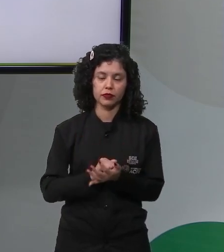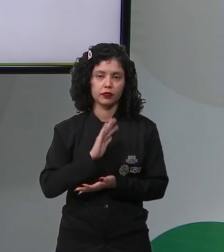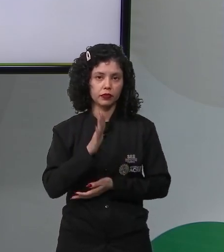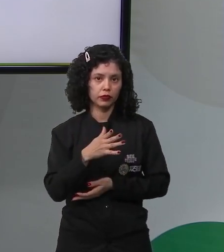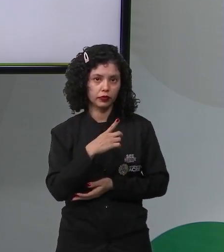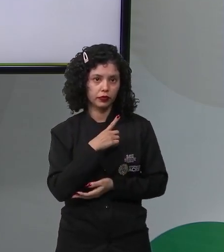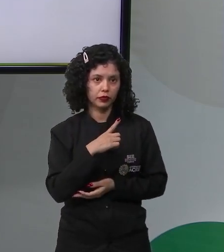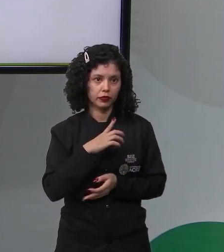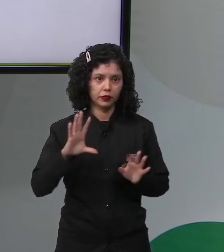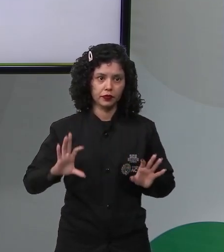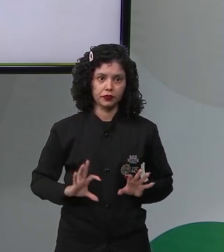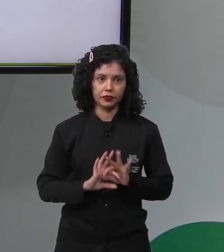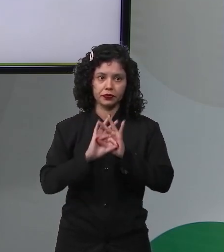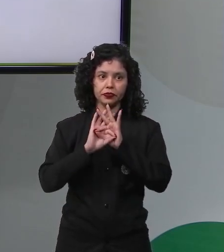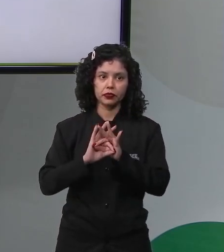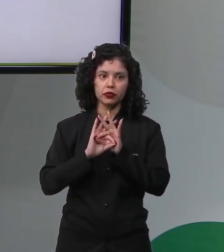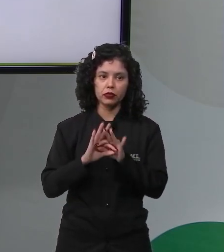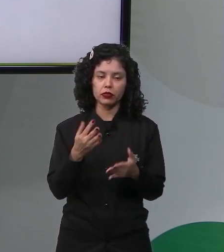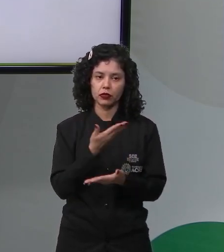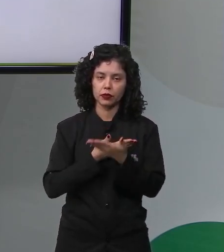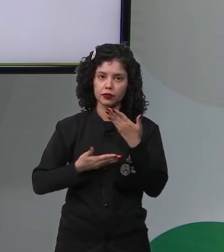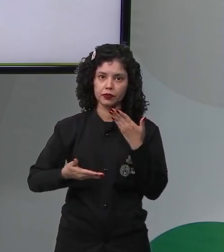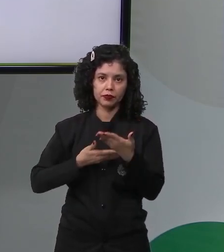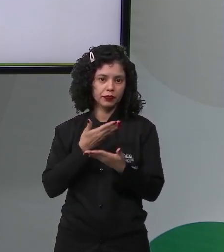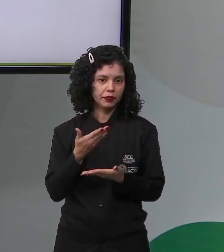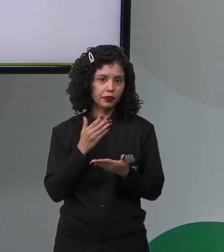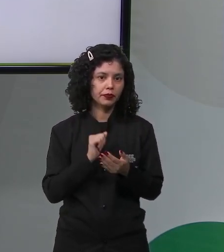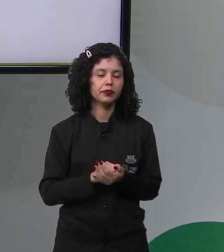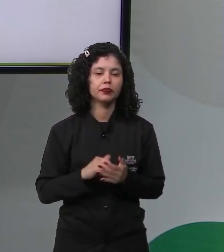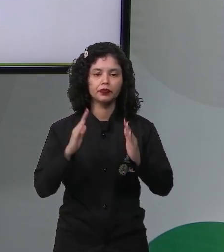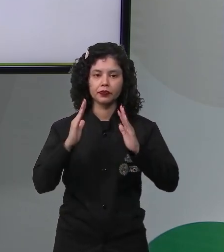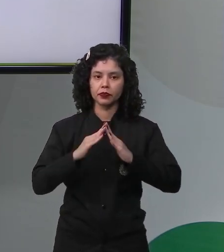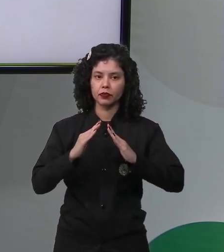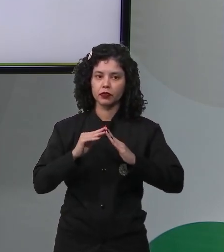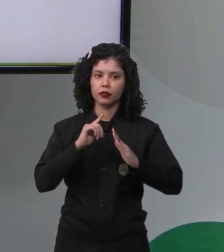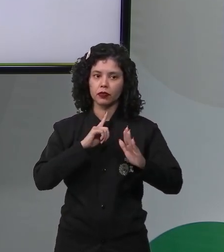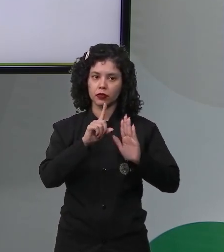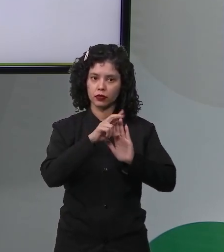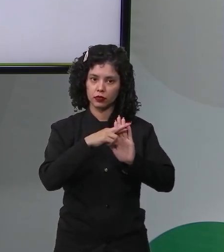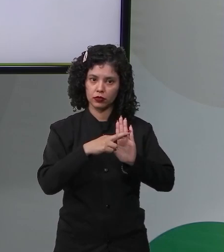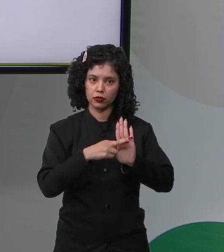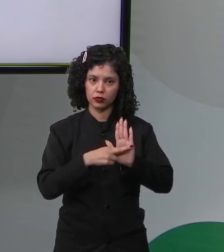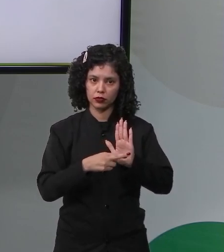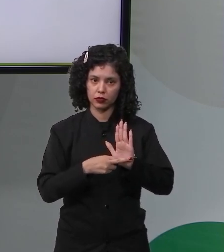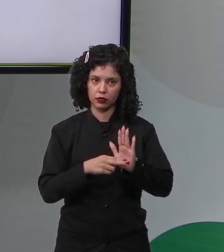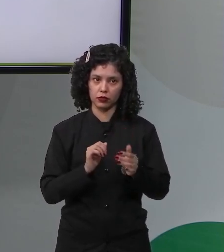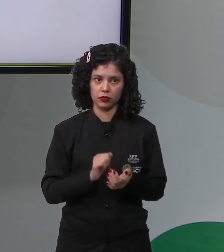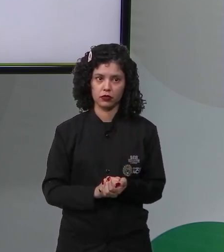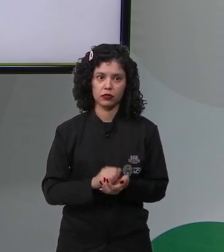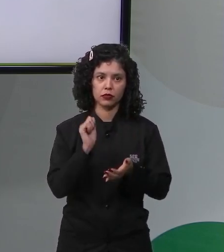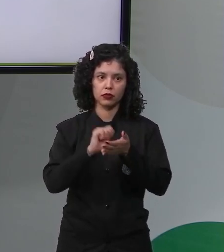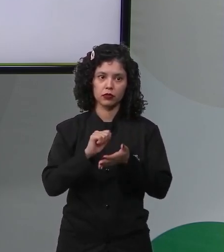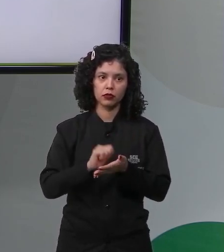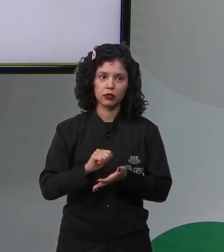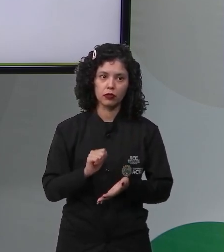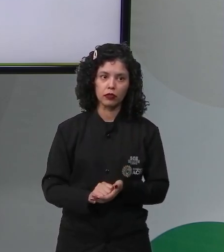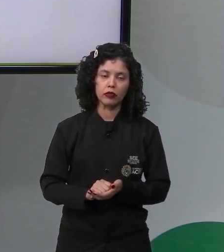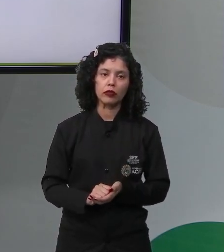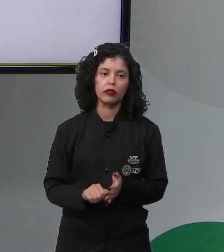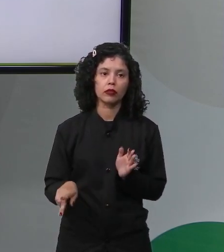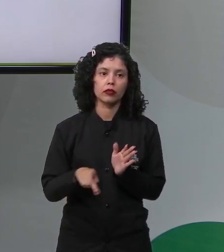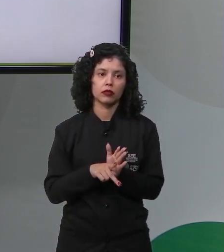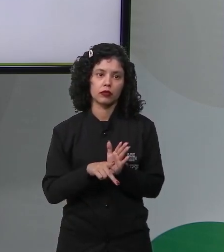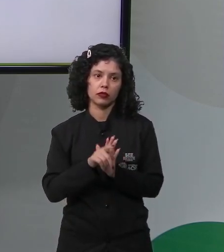tem vínculos de convivência. A sua casa tem regras que não estão escritas nas